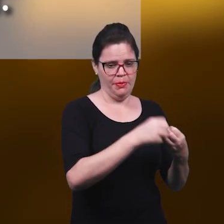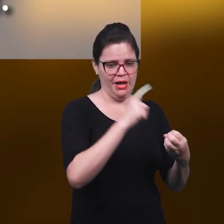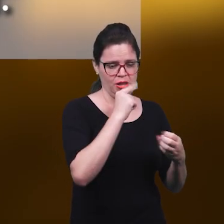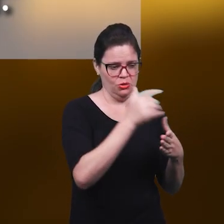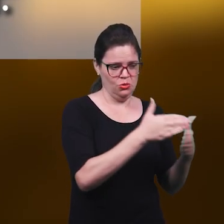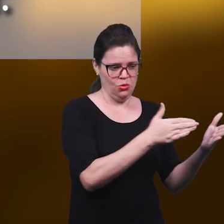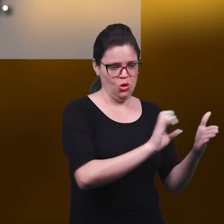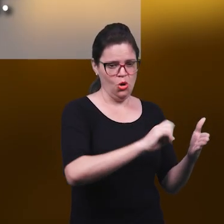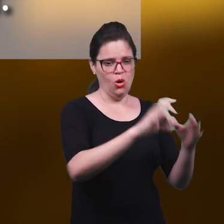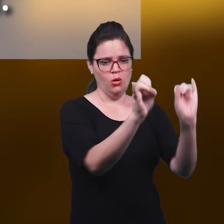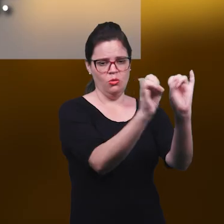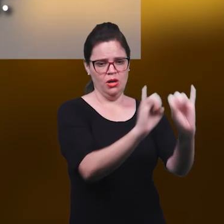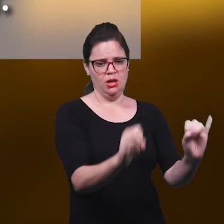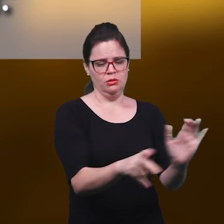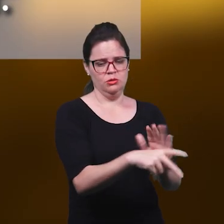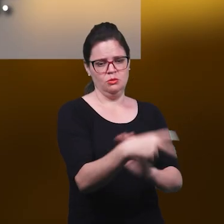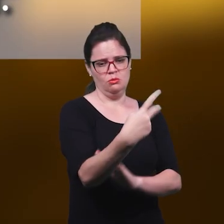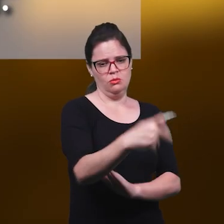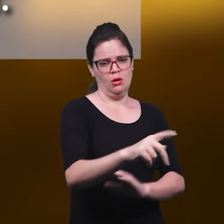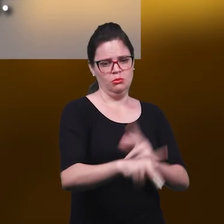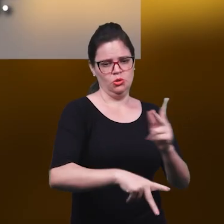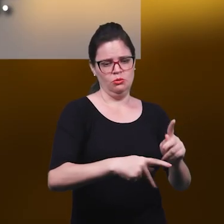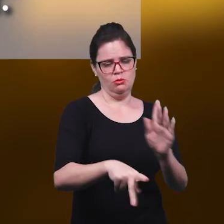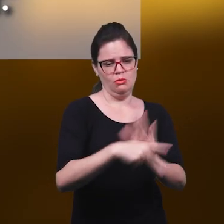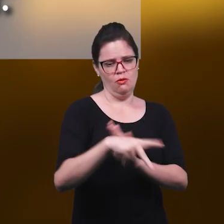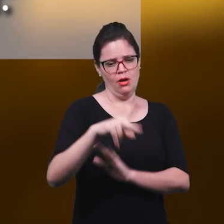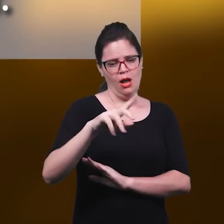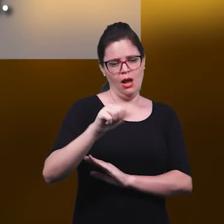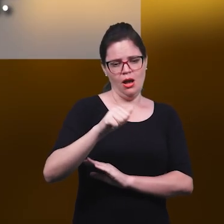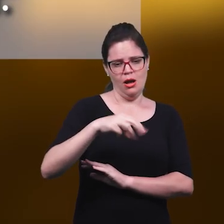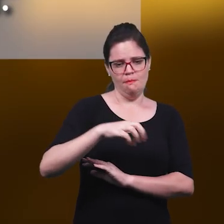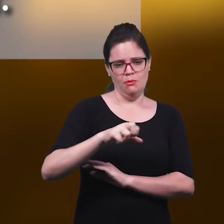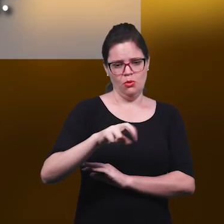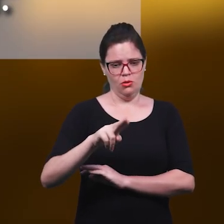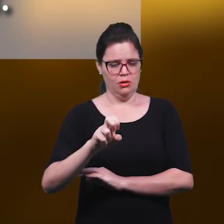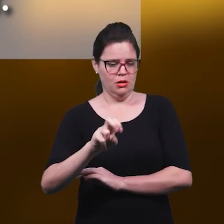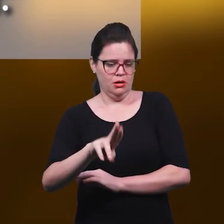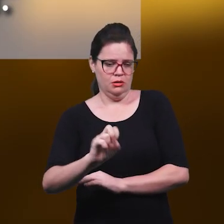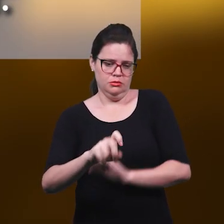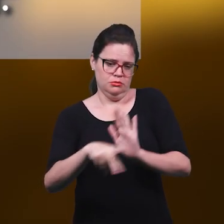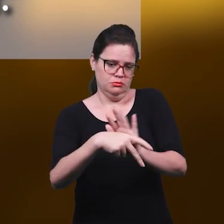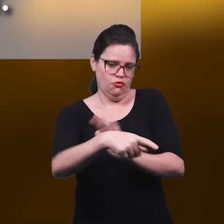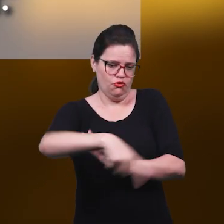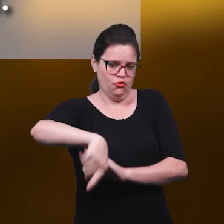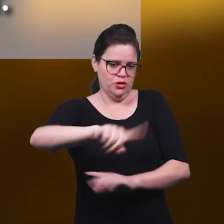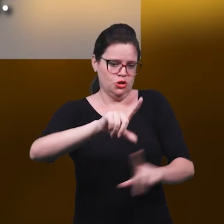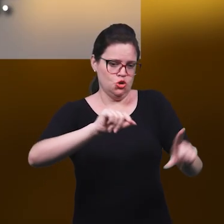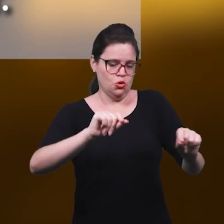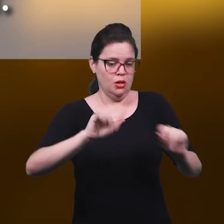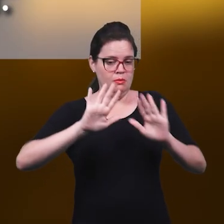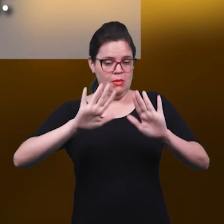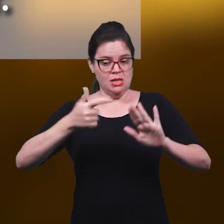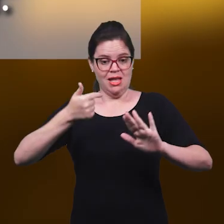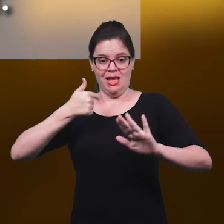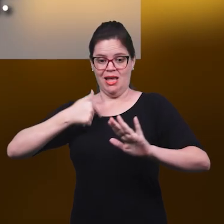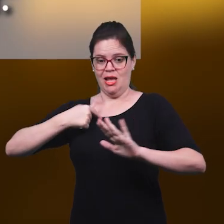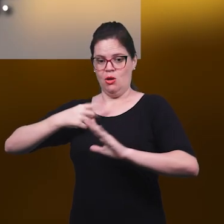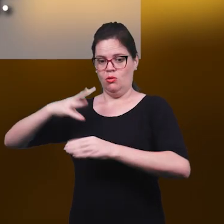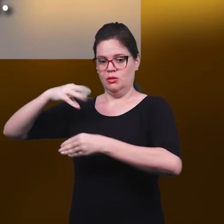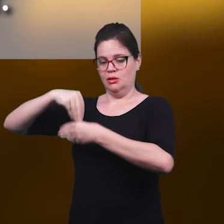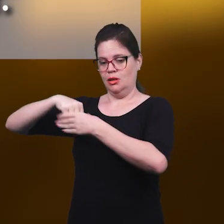rio, ou os deuses dos amorreus, em cuja terra habitais, porém eu e a minha